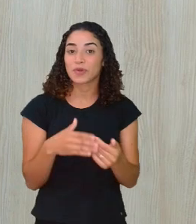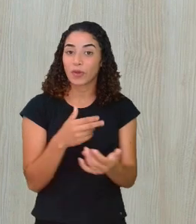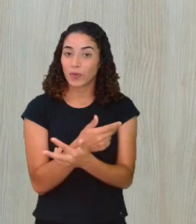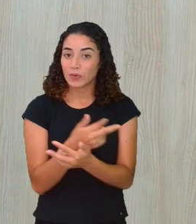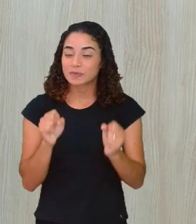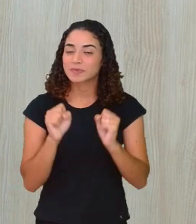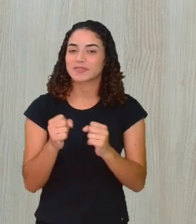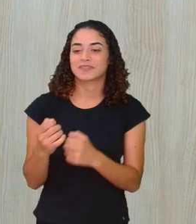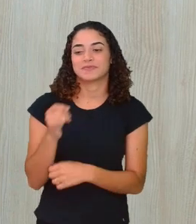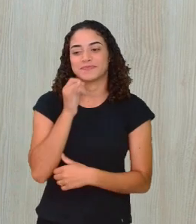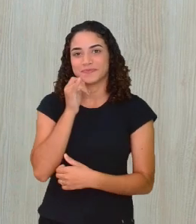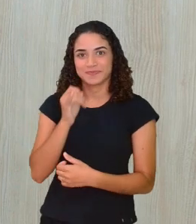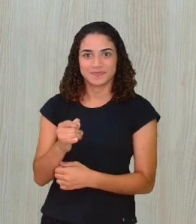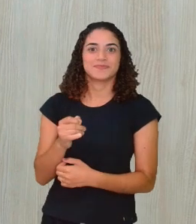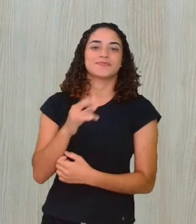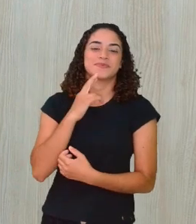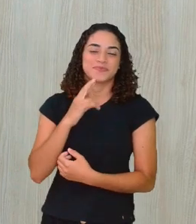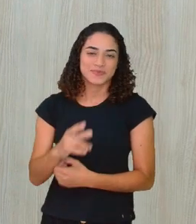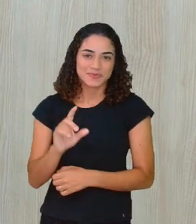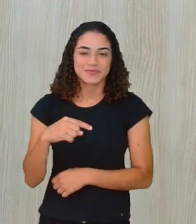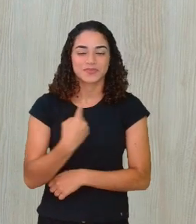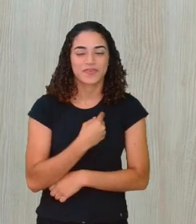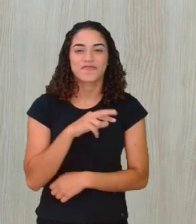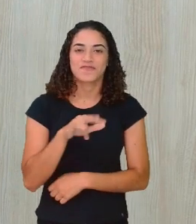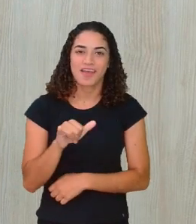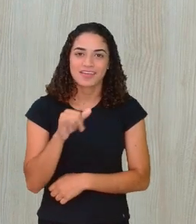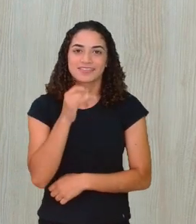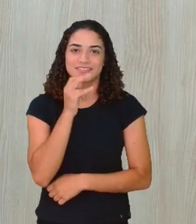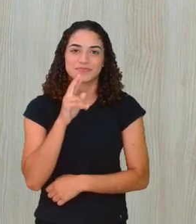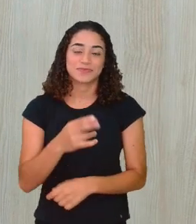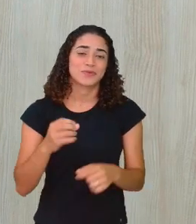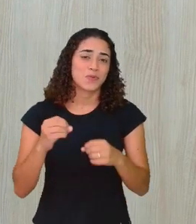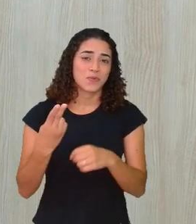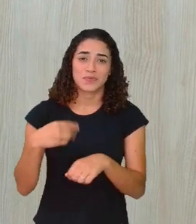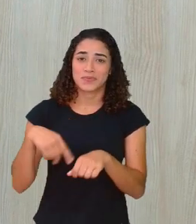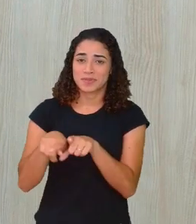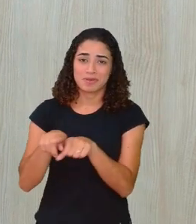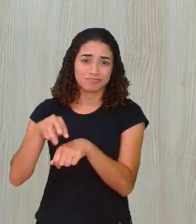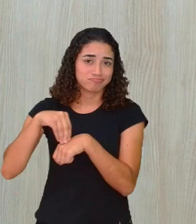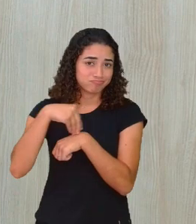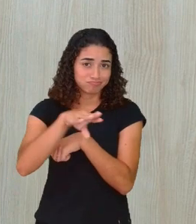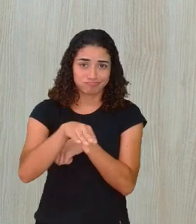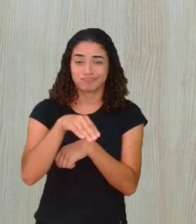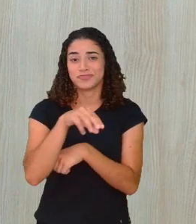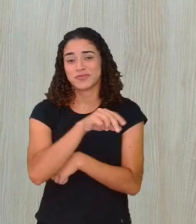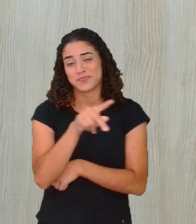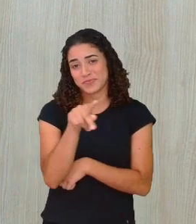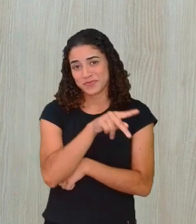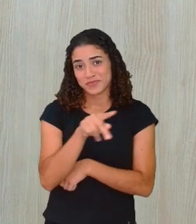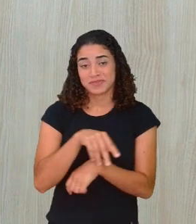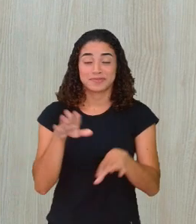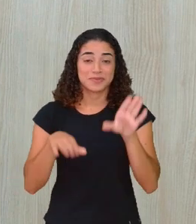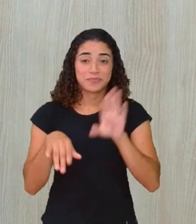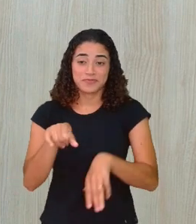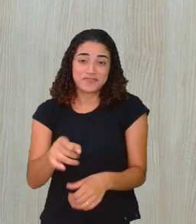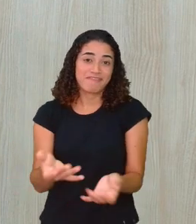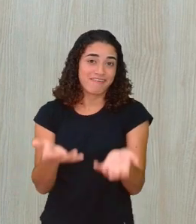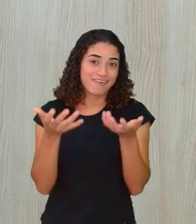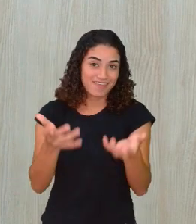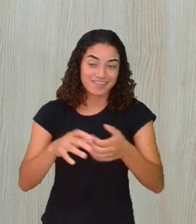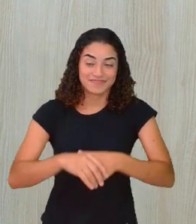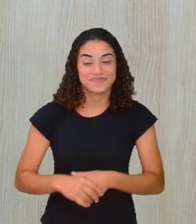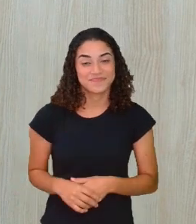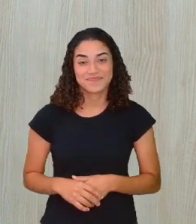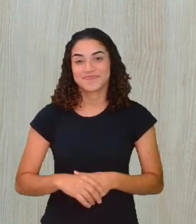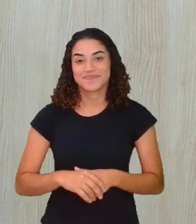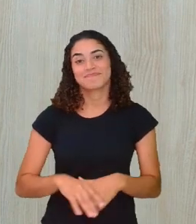manda mensagem aqui que a gente responde ou passa para a professora Marta, dependendo do que vocês desejarem.